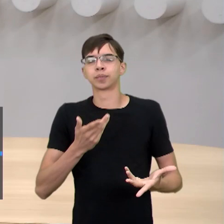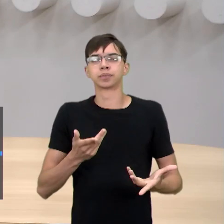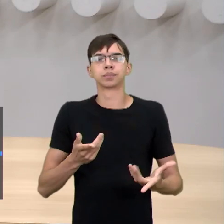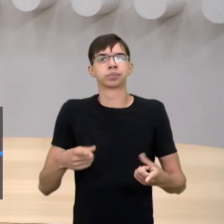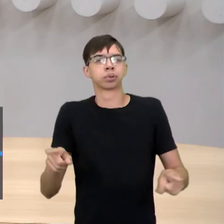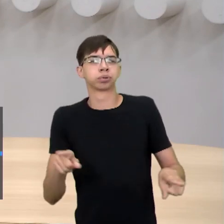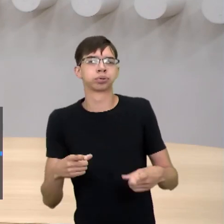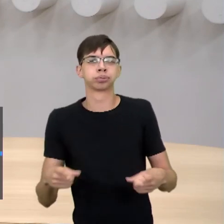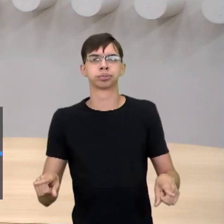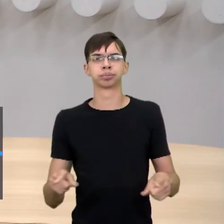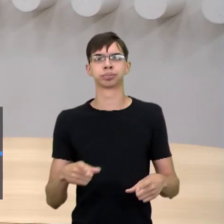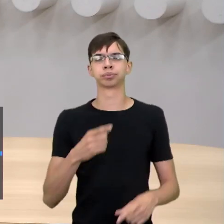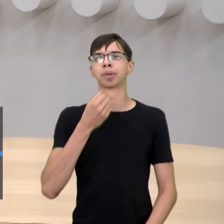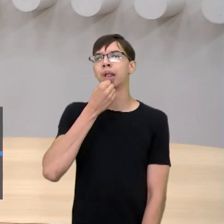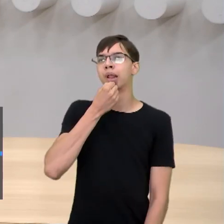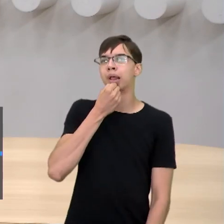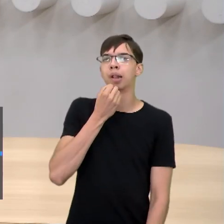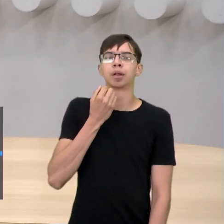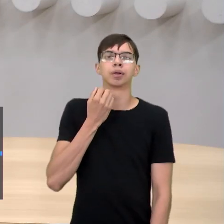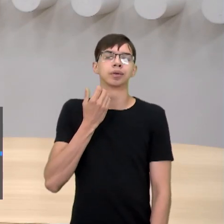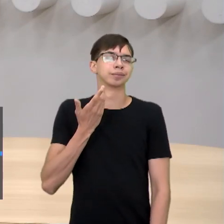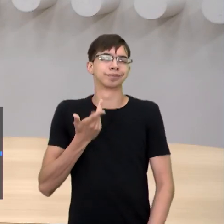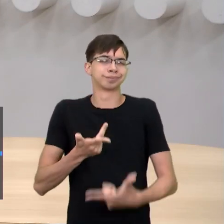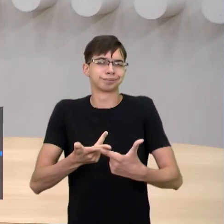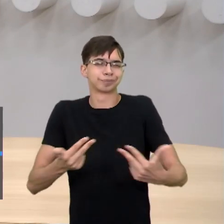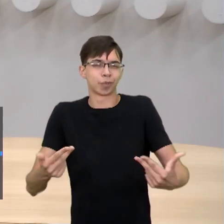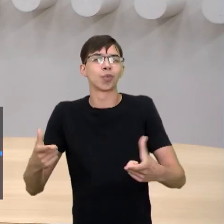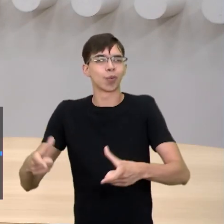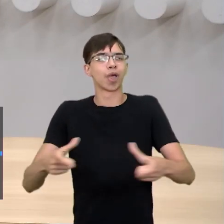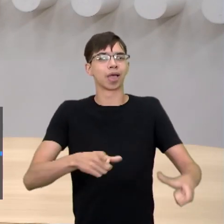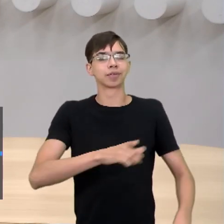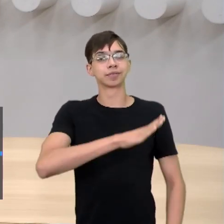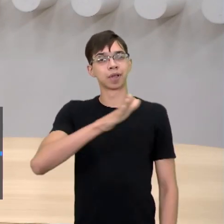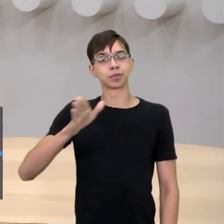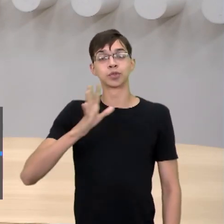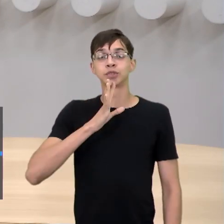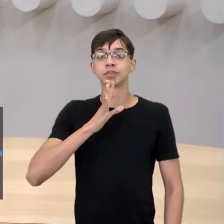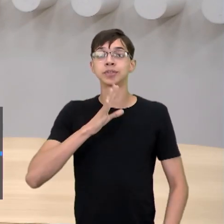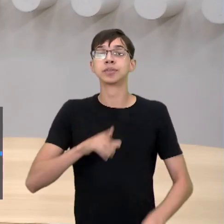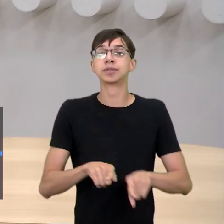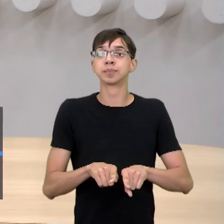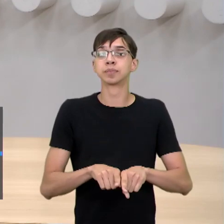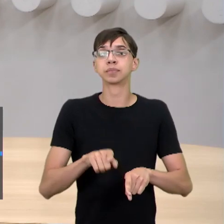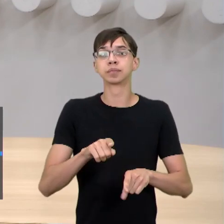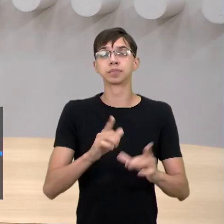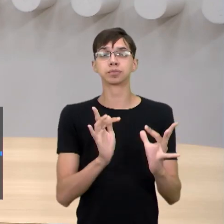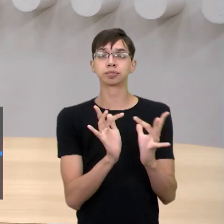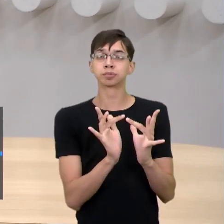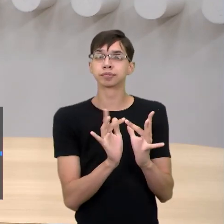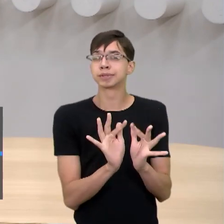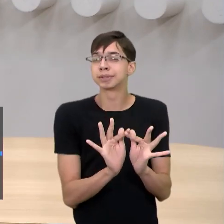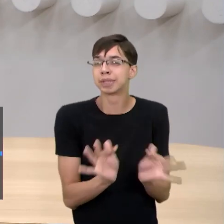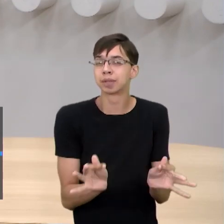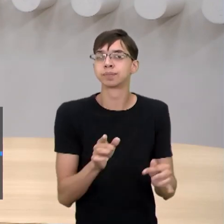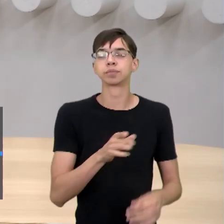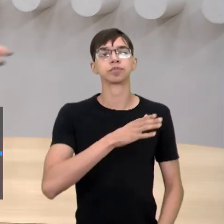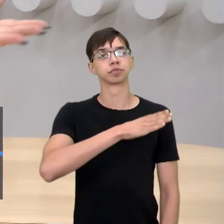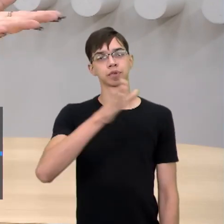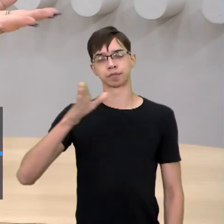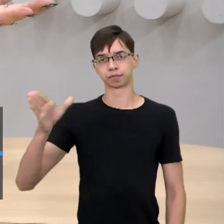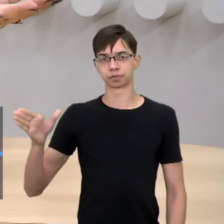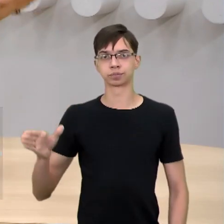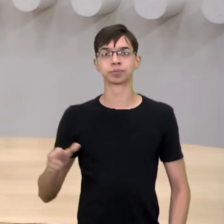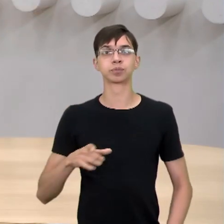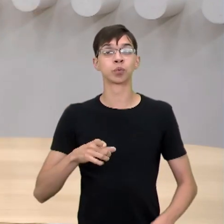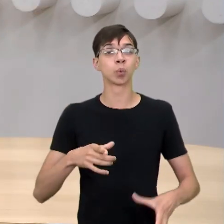lugares, né? Você vai conhecer vários lugares, ou ter pelo menos um pequeno contato com eles. Você vai pertencer a muitos